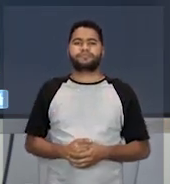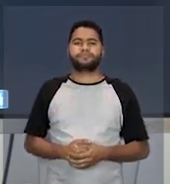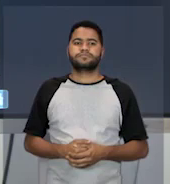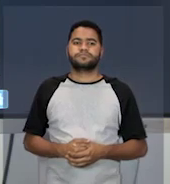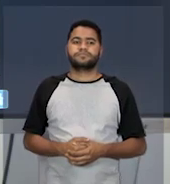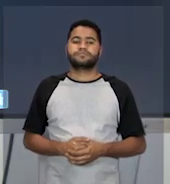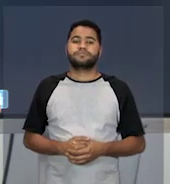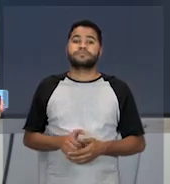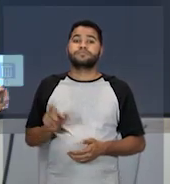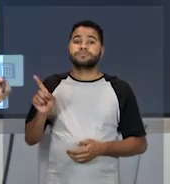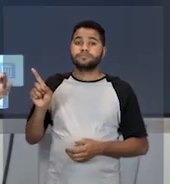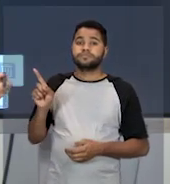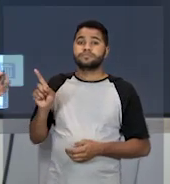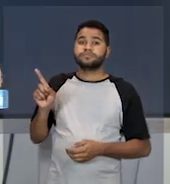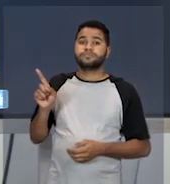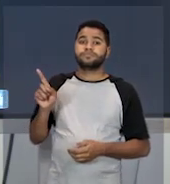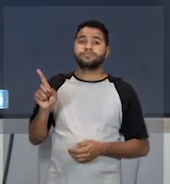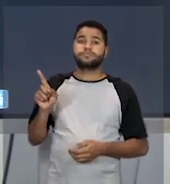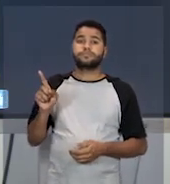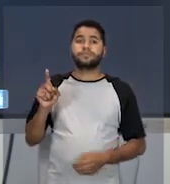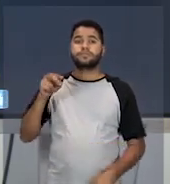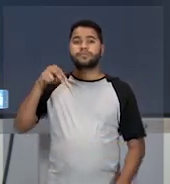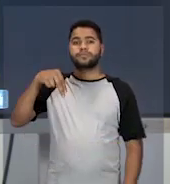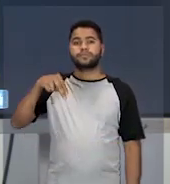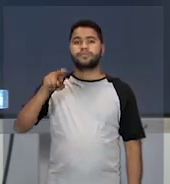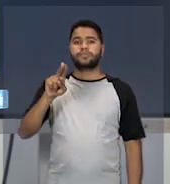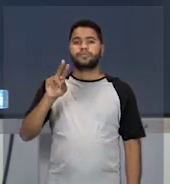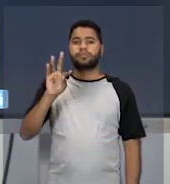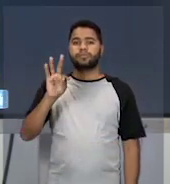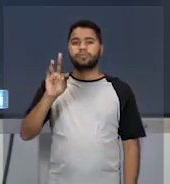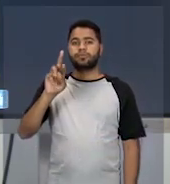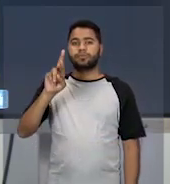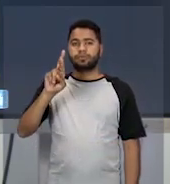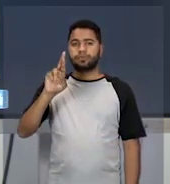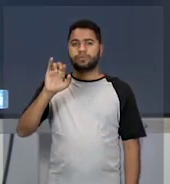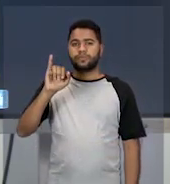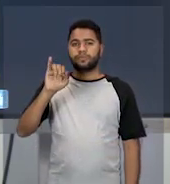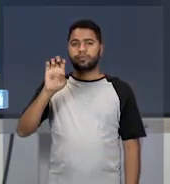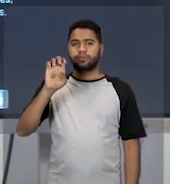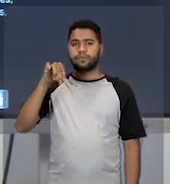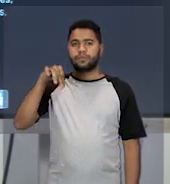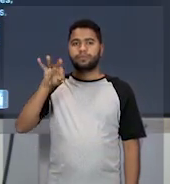Eu vou chamar isso, então, de nutrientes, tá?